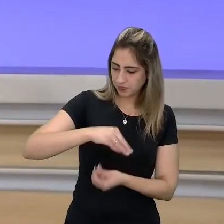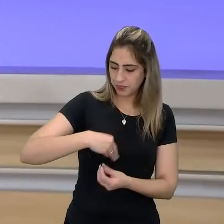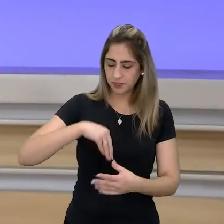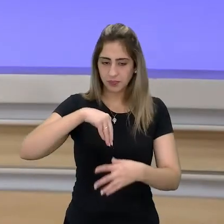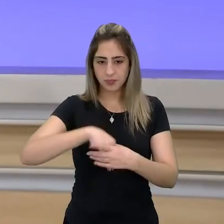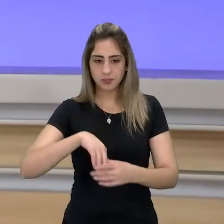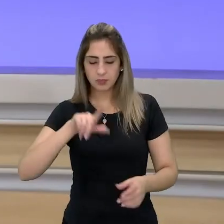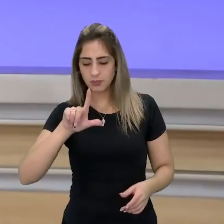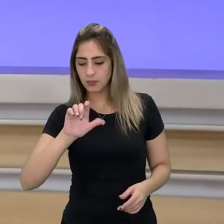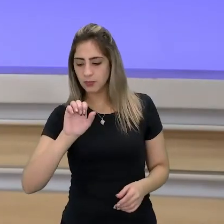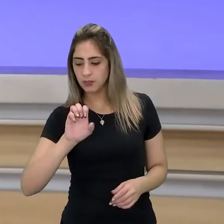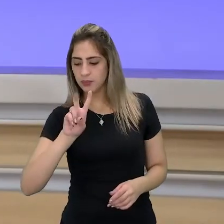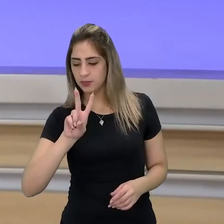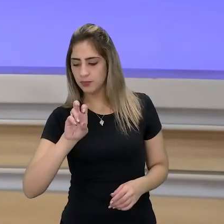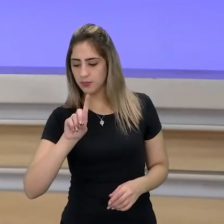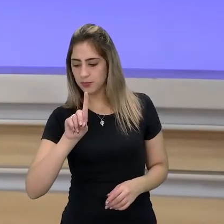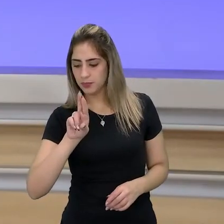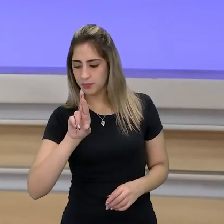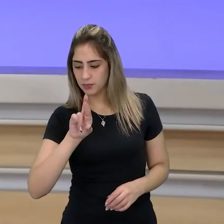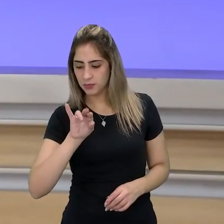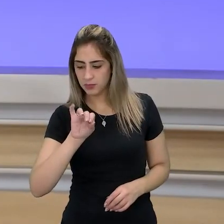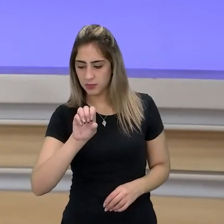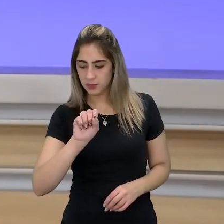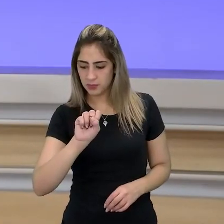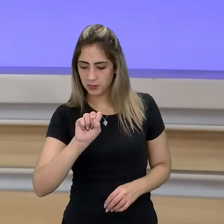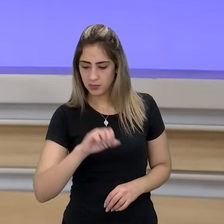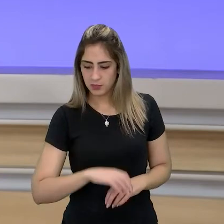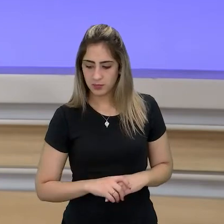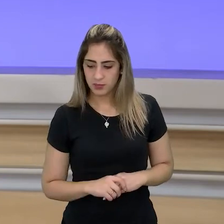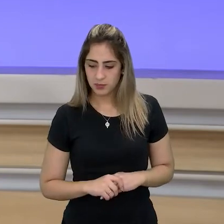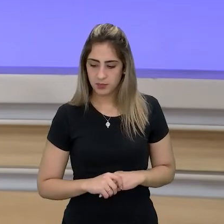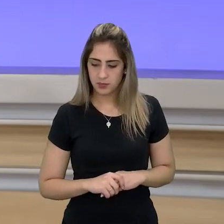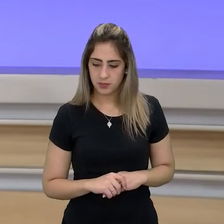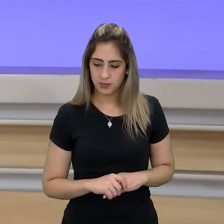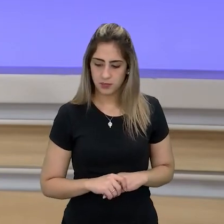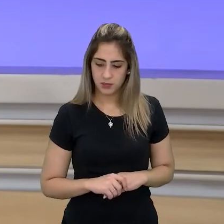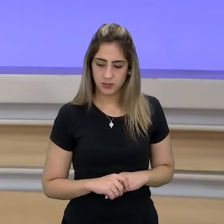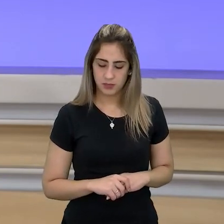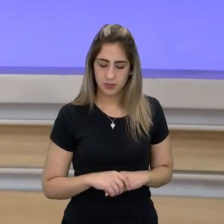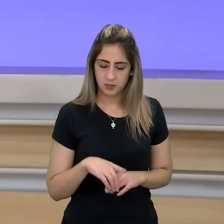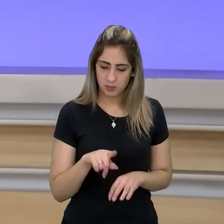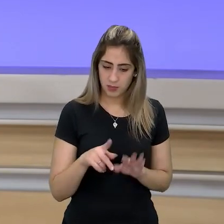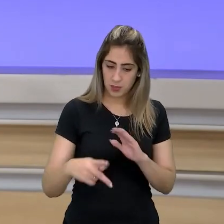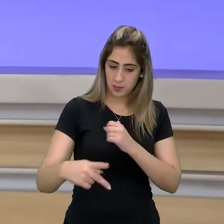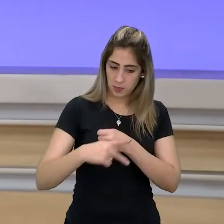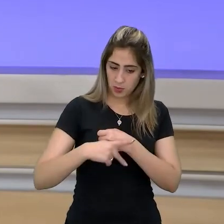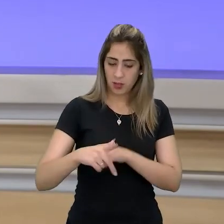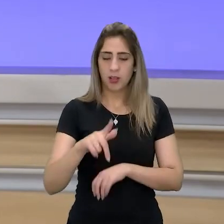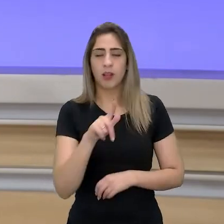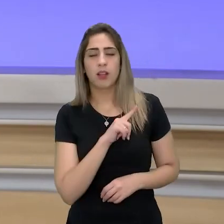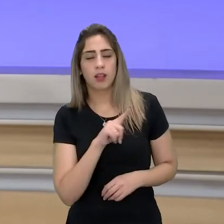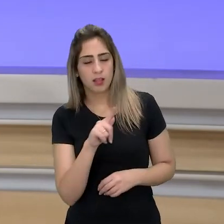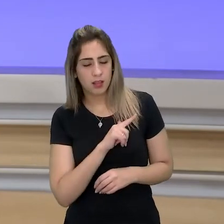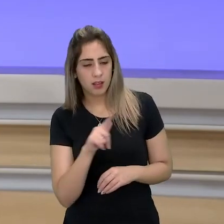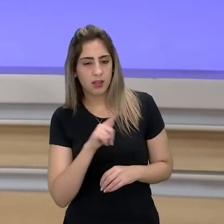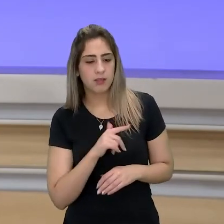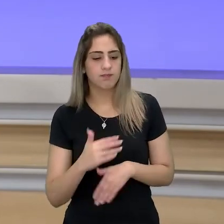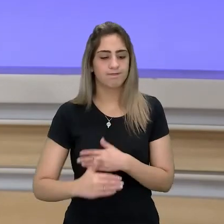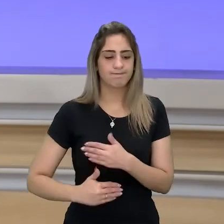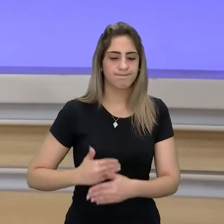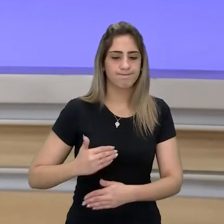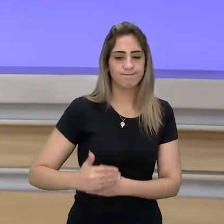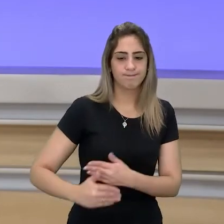dessas leveduras do Saccharomyces para a produção, então, dessas proteínas que têm essa